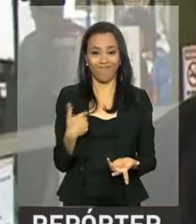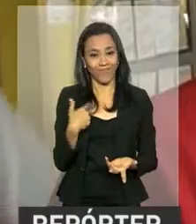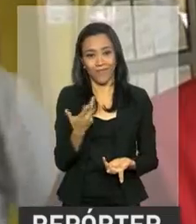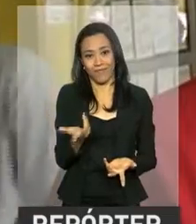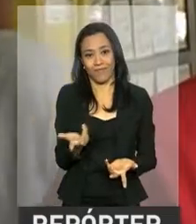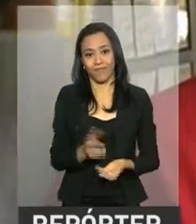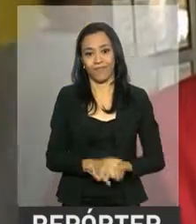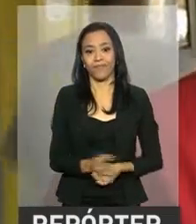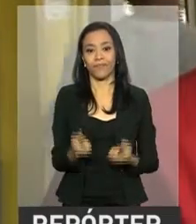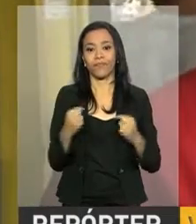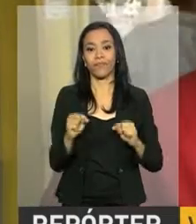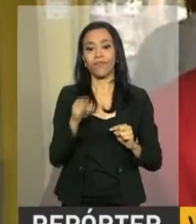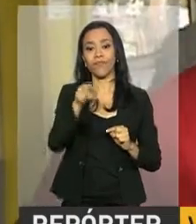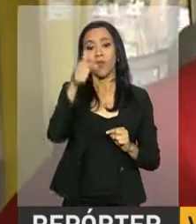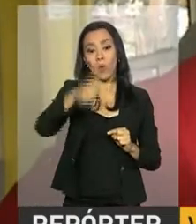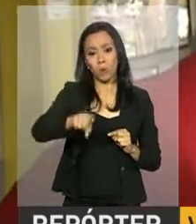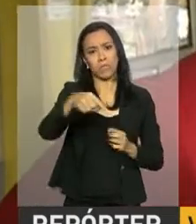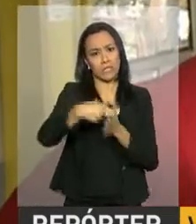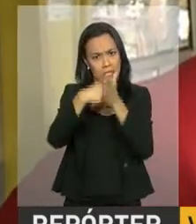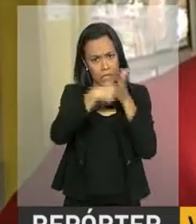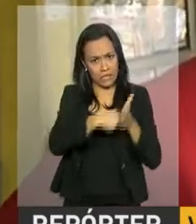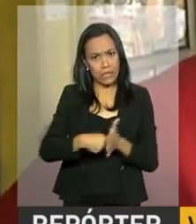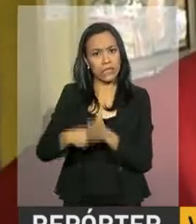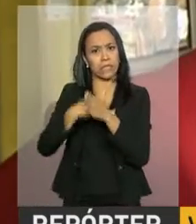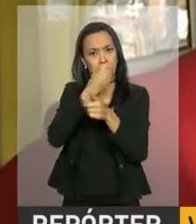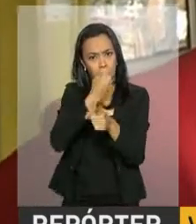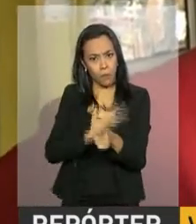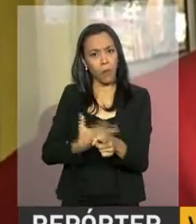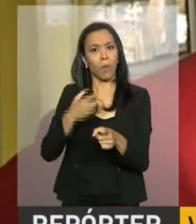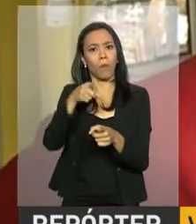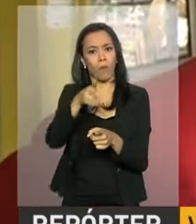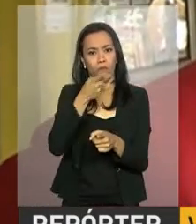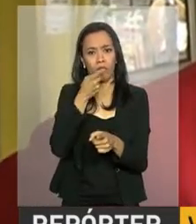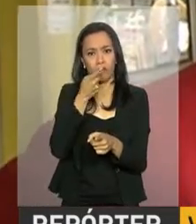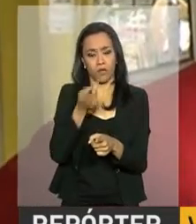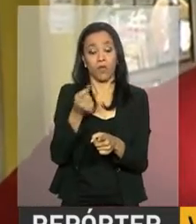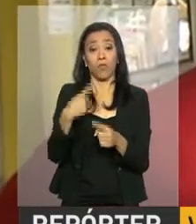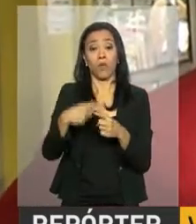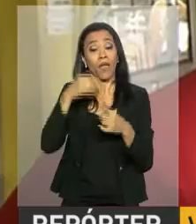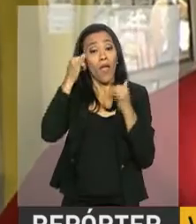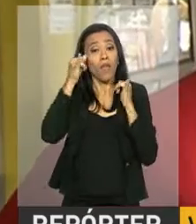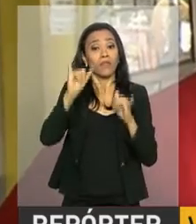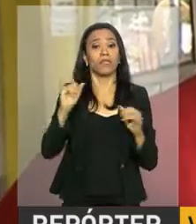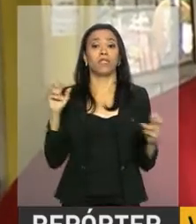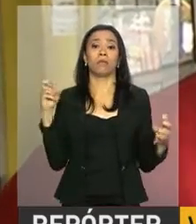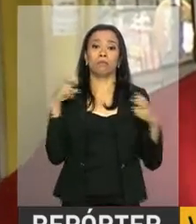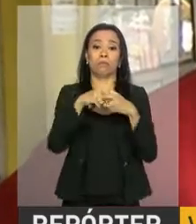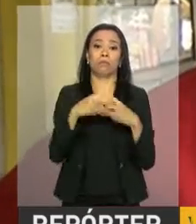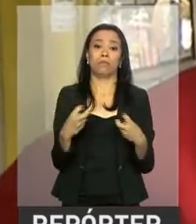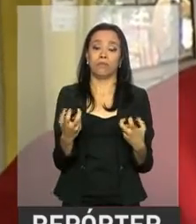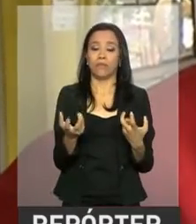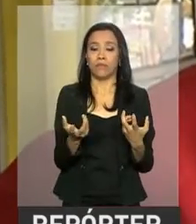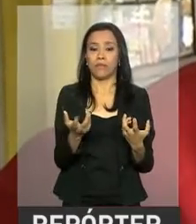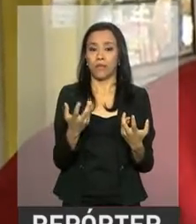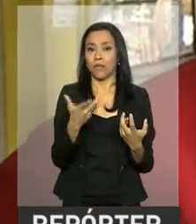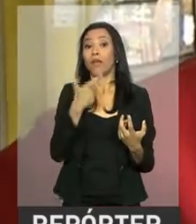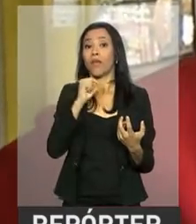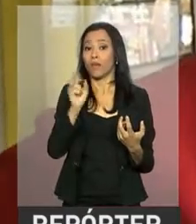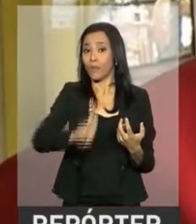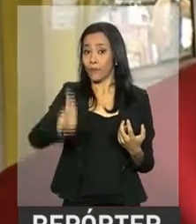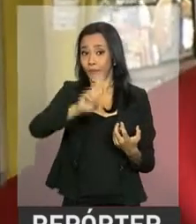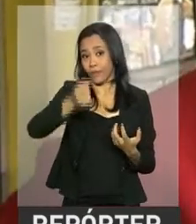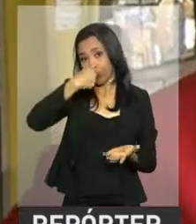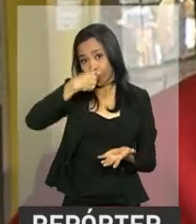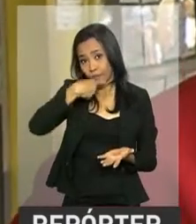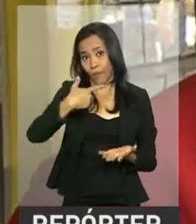que faz a respeito desse exame é muito bom né porque a causa muitos acidentes por pessoas que usam o